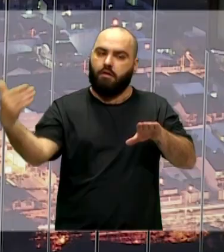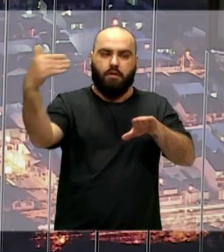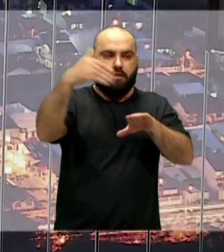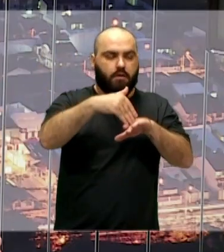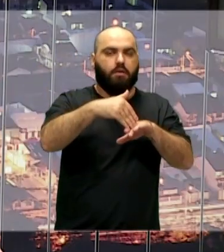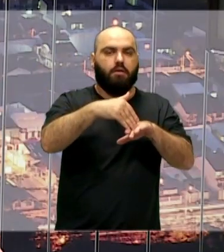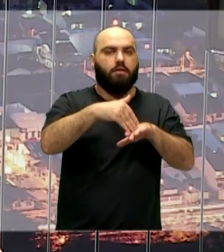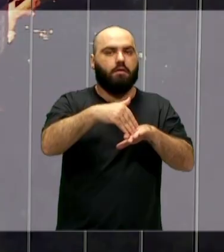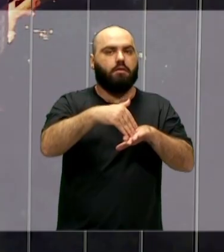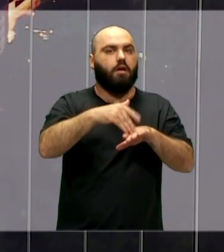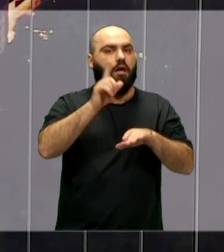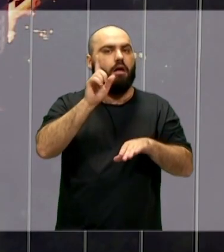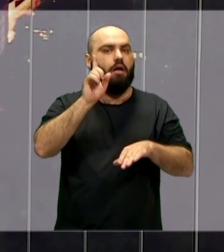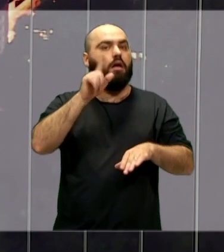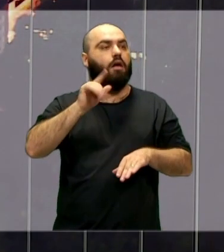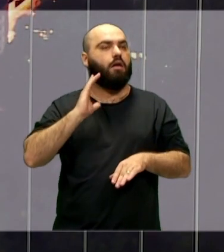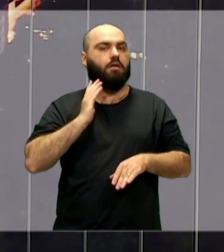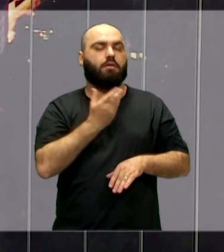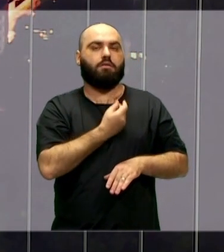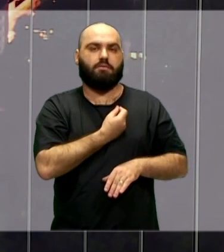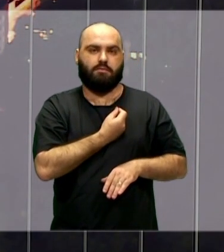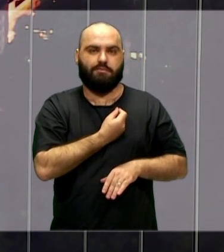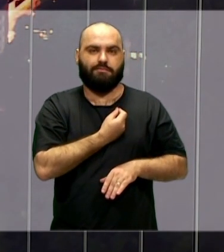não por terem uma